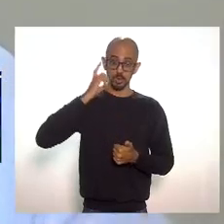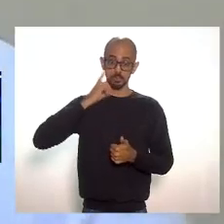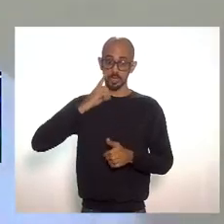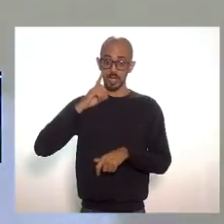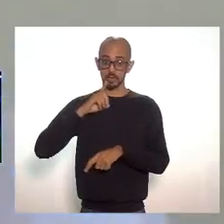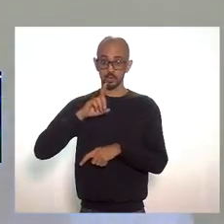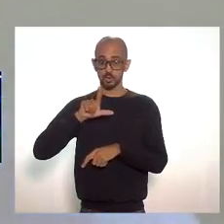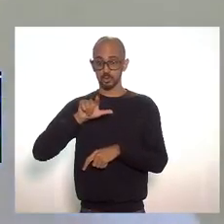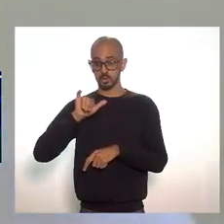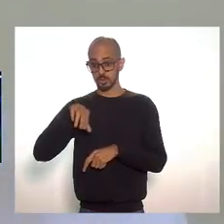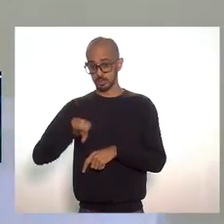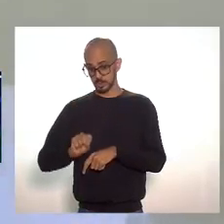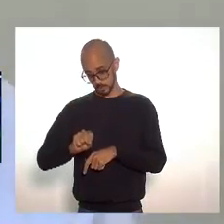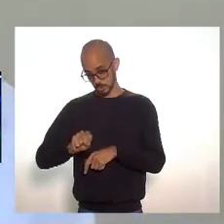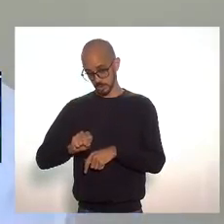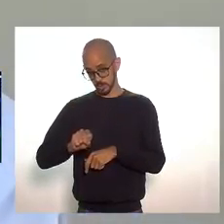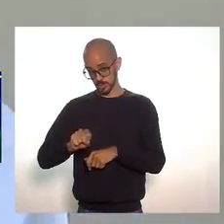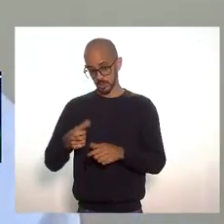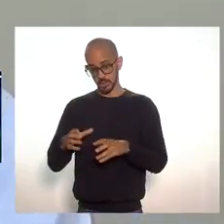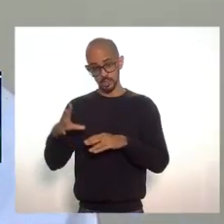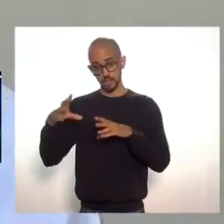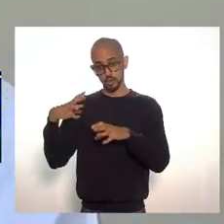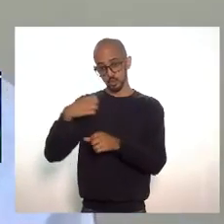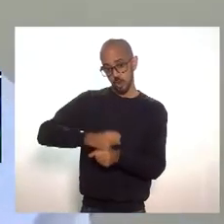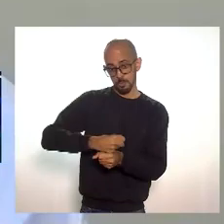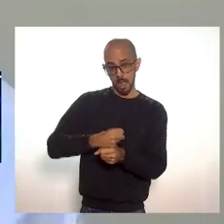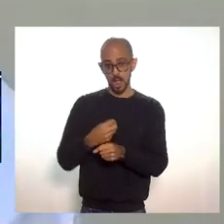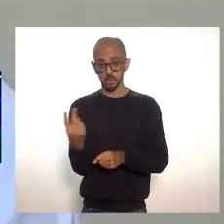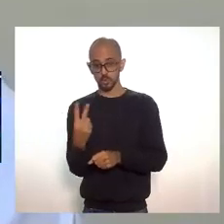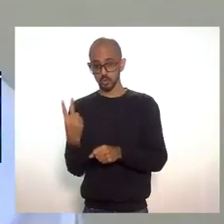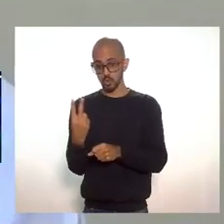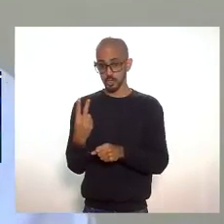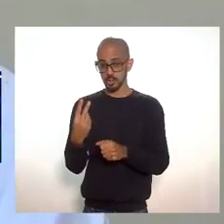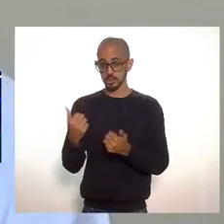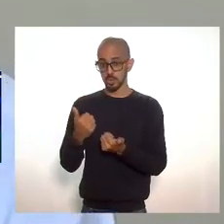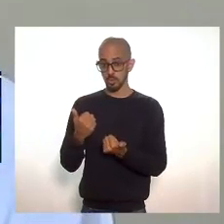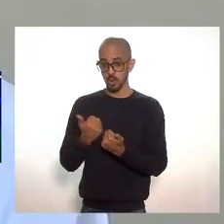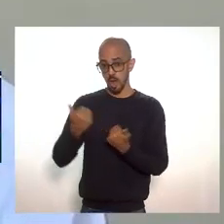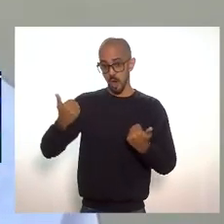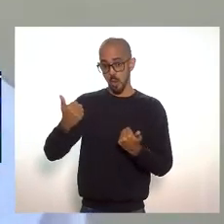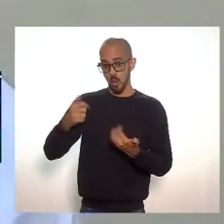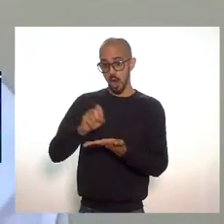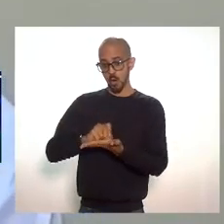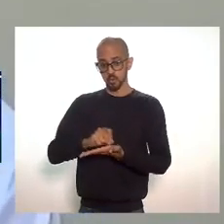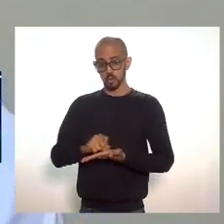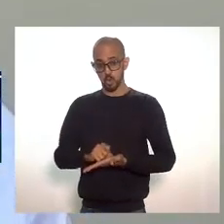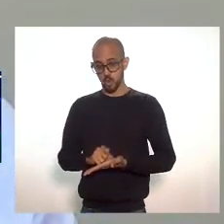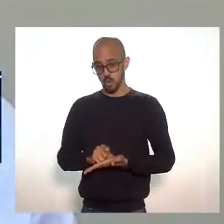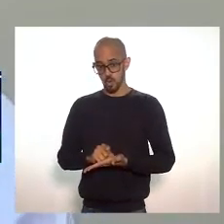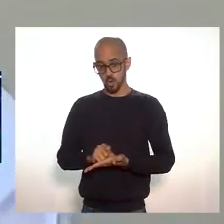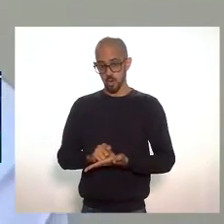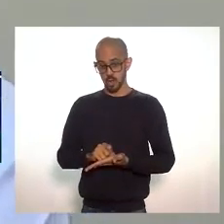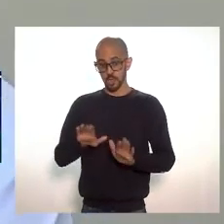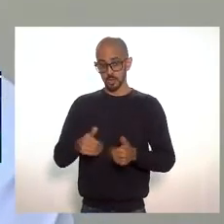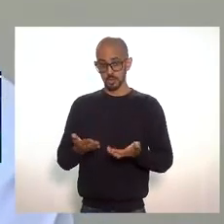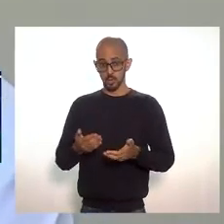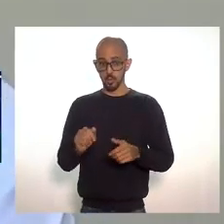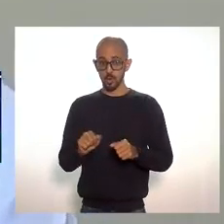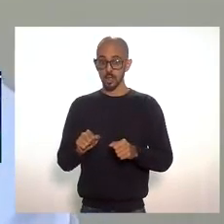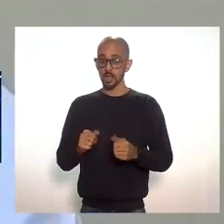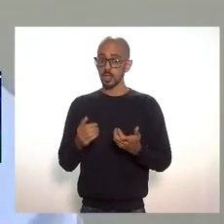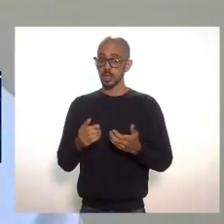a proposta do deputado Léo Vieira e ambos fossem coautores. E, portanto, em vez de representar a anexação, quero pedir a vocês